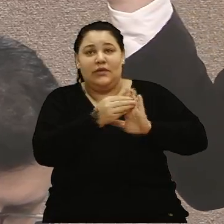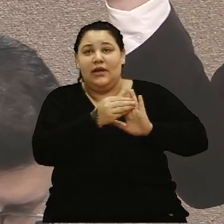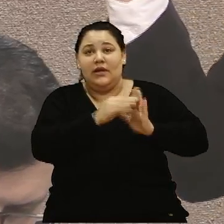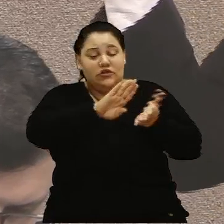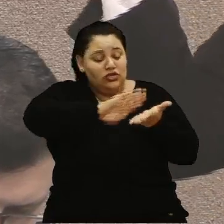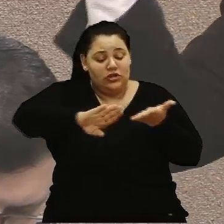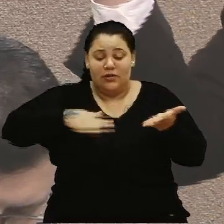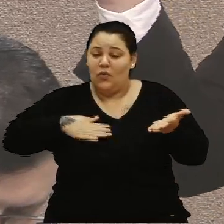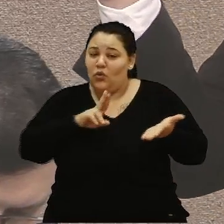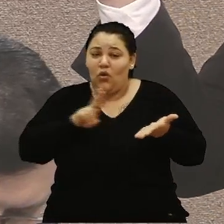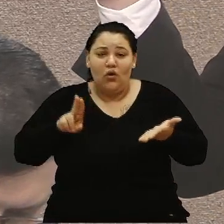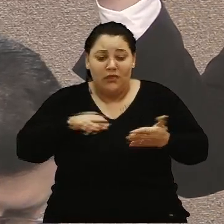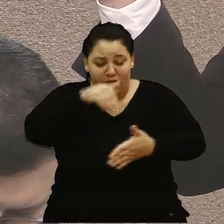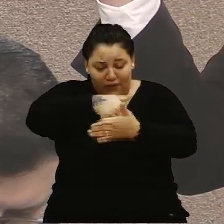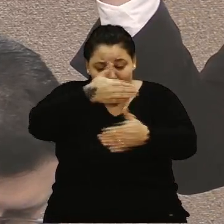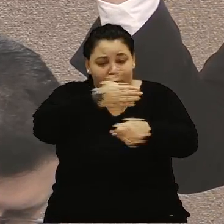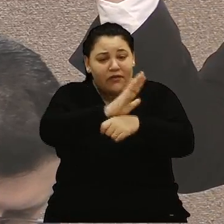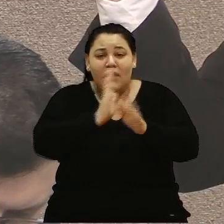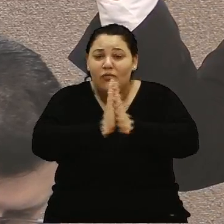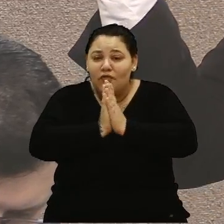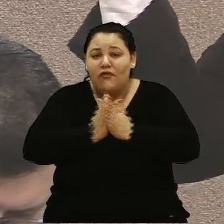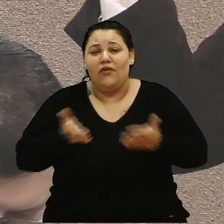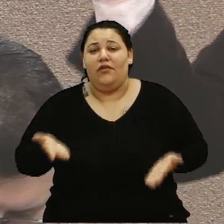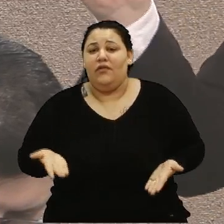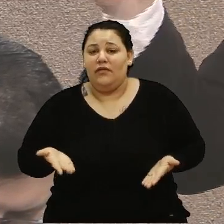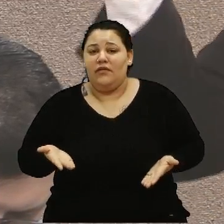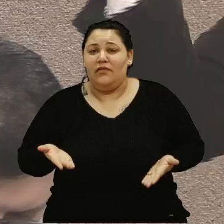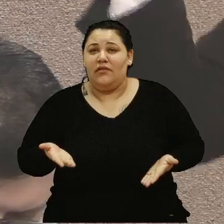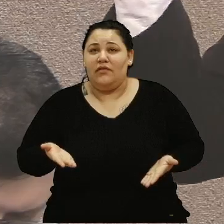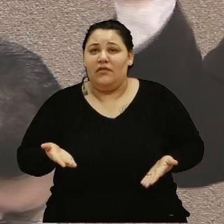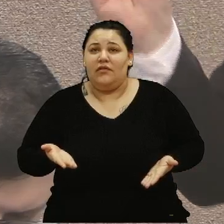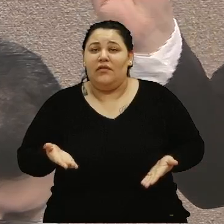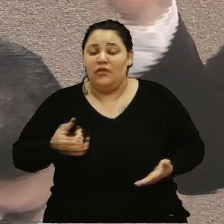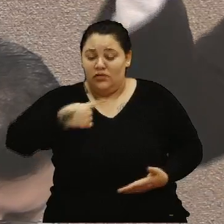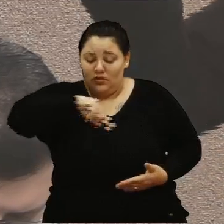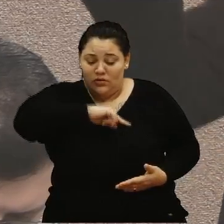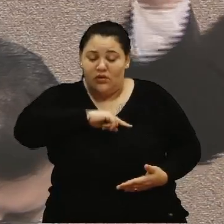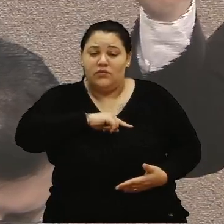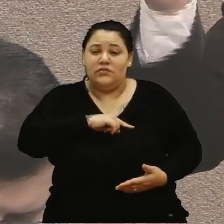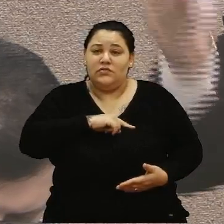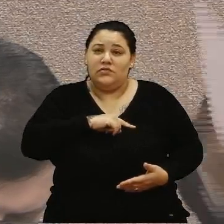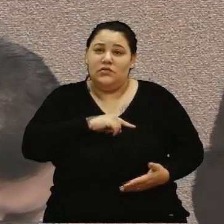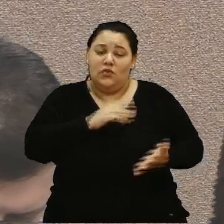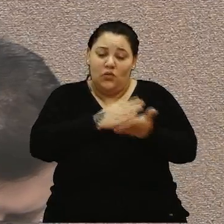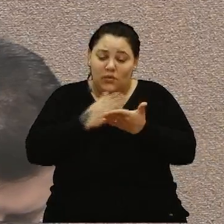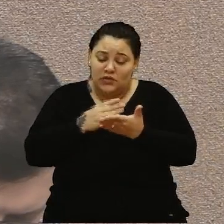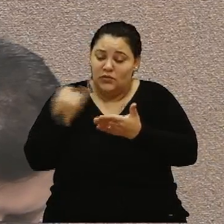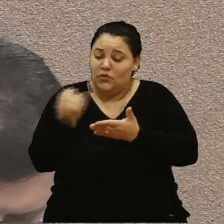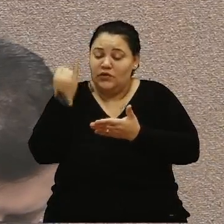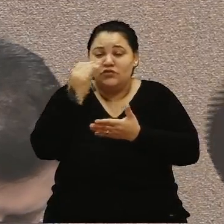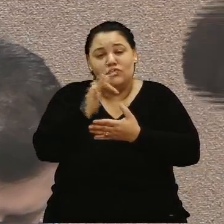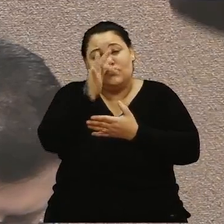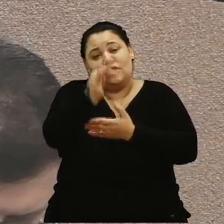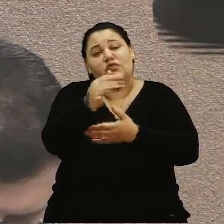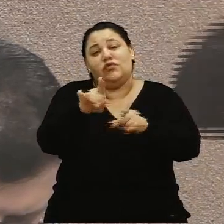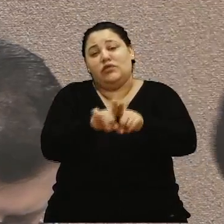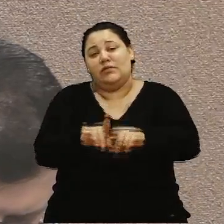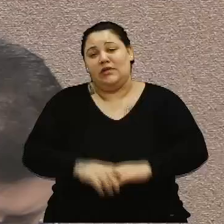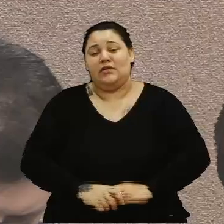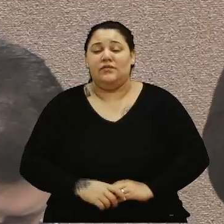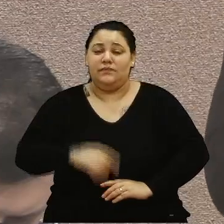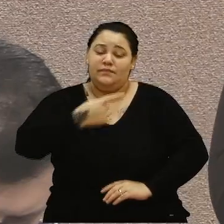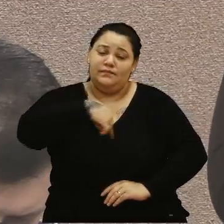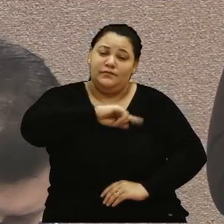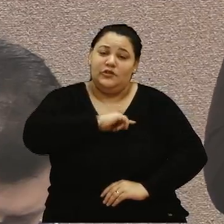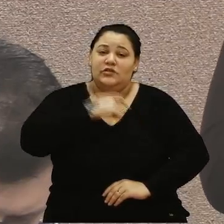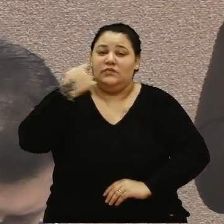nome e votem favorável. Nós vamos estar dando um passo rumo ao futuro. E nós precisamos...